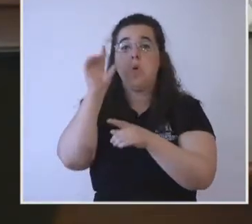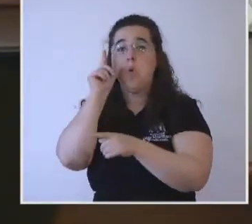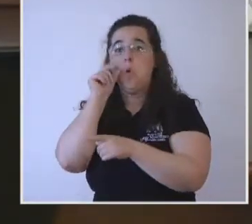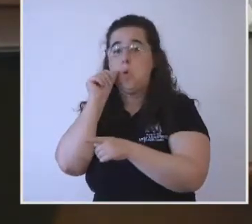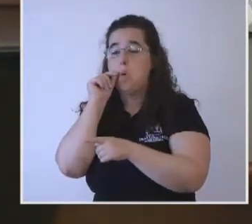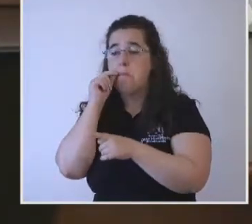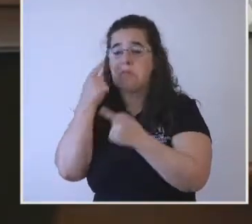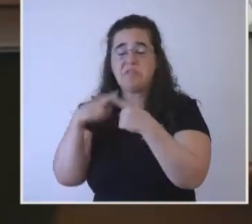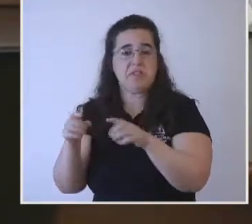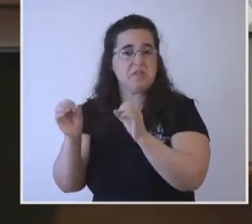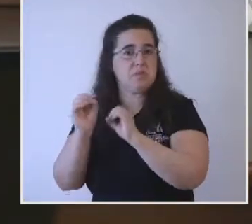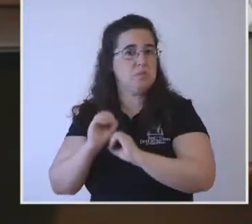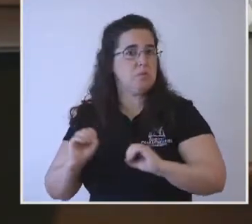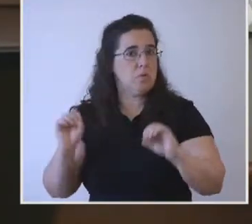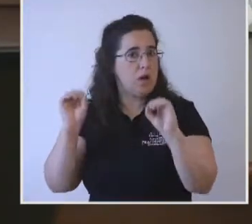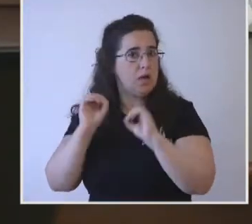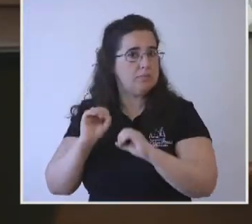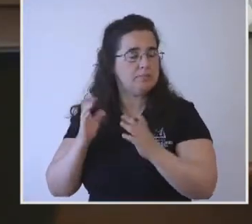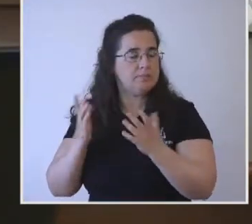regimes vegetarianos.